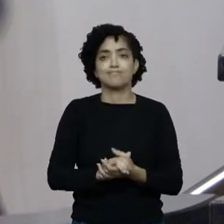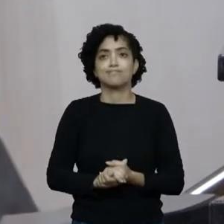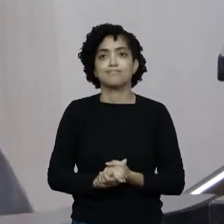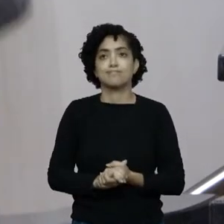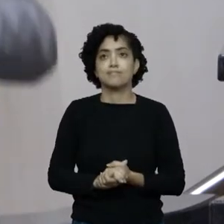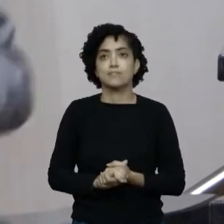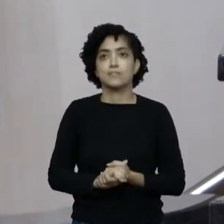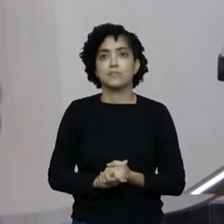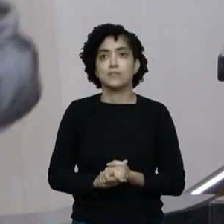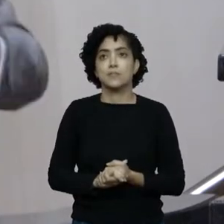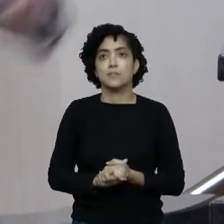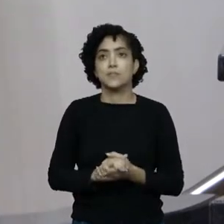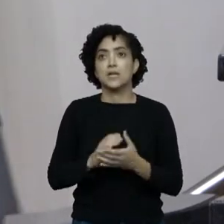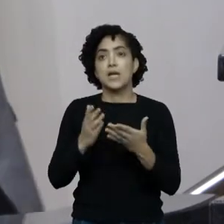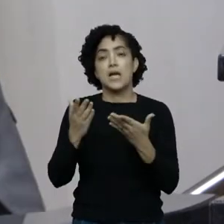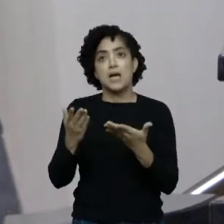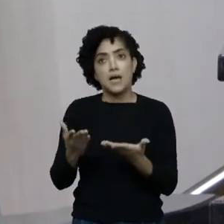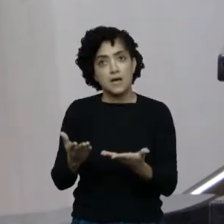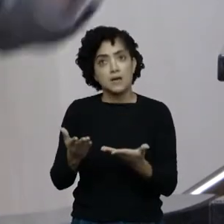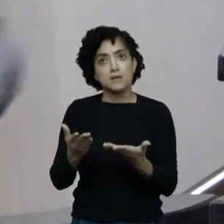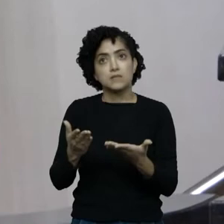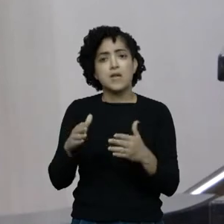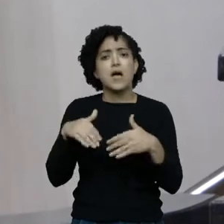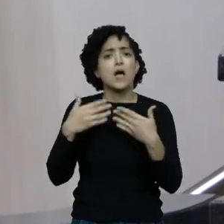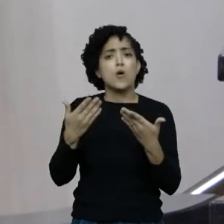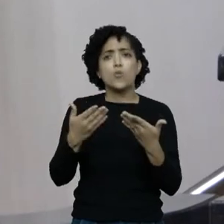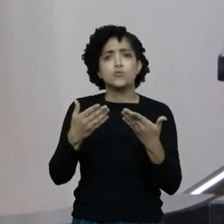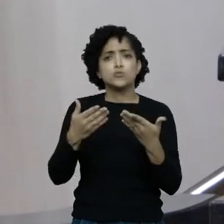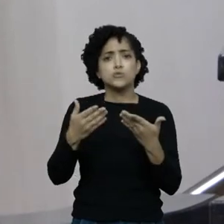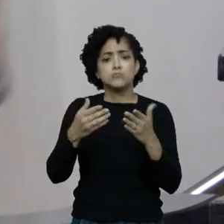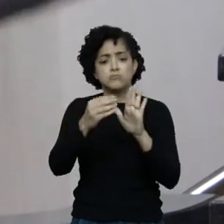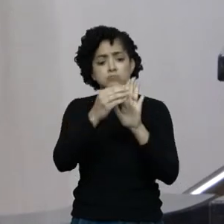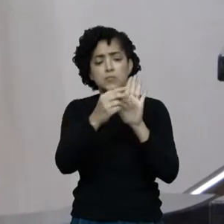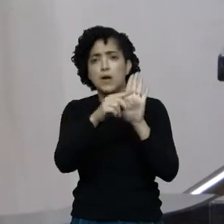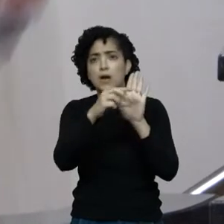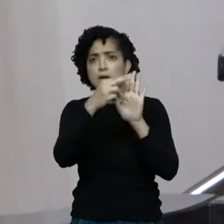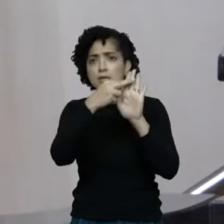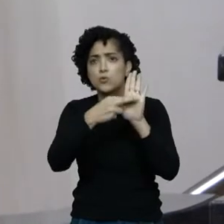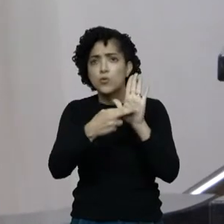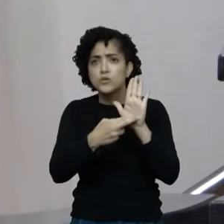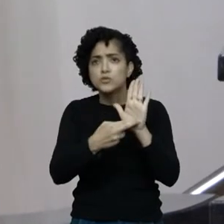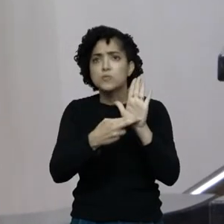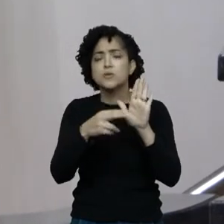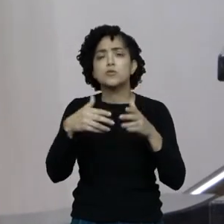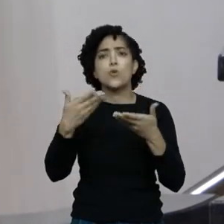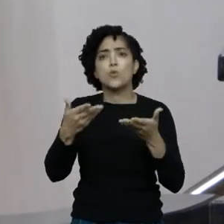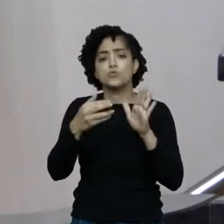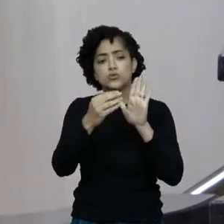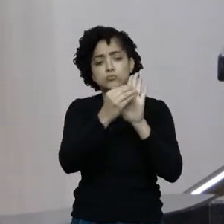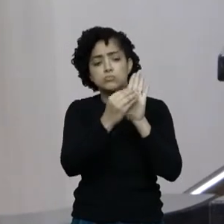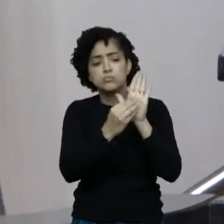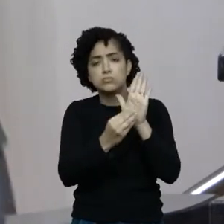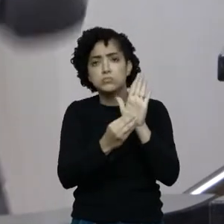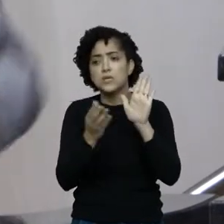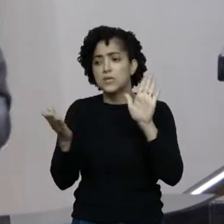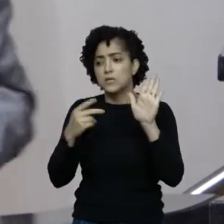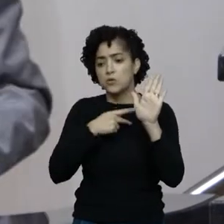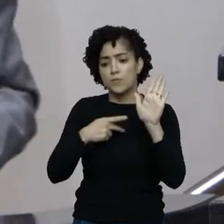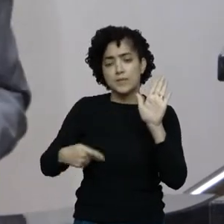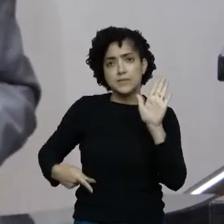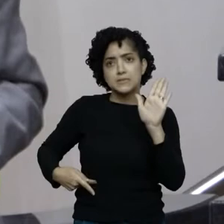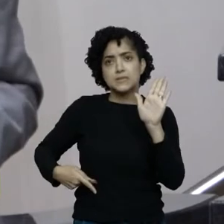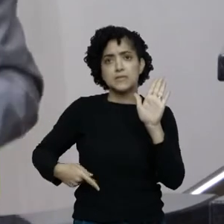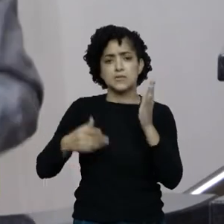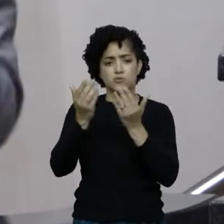Oi e aí vou tentar dentro da blusa aonde é que tá escrito rendimento onde é que tá escrito Regimento que o presidente Assembleia